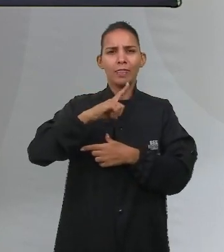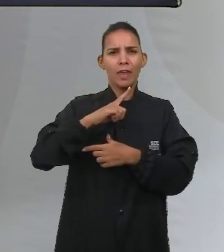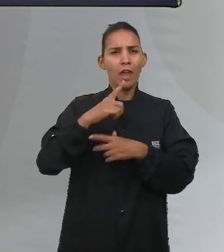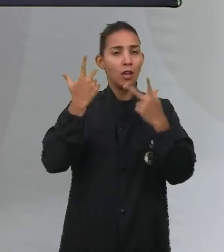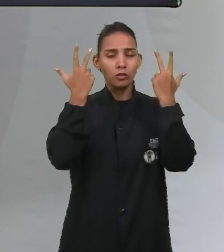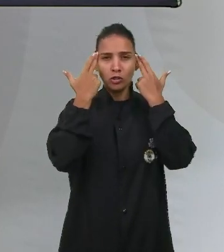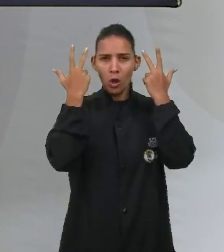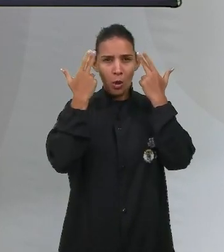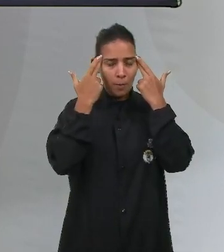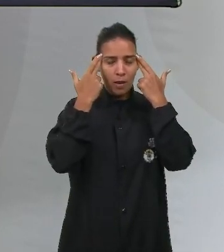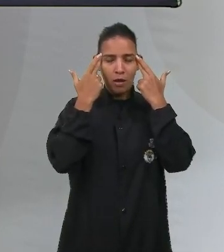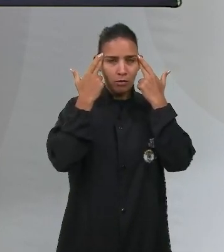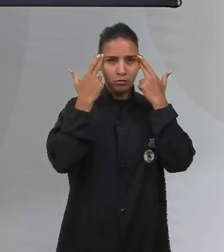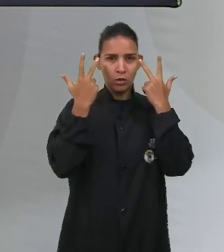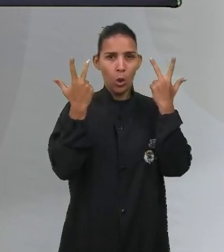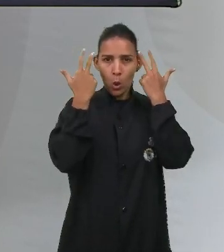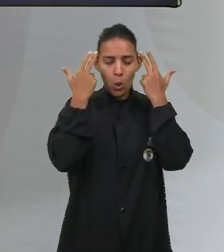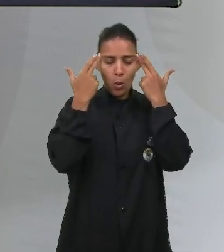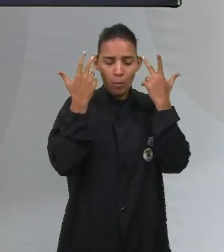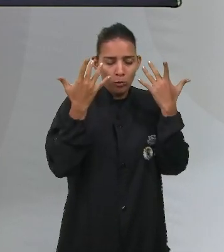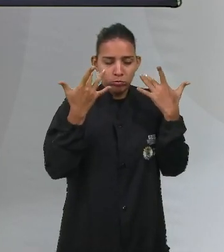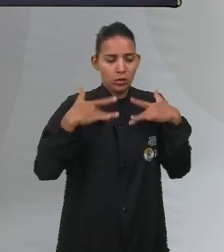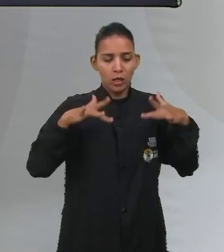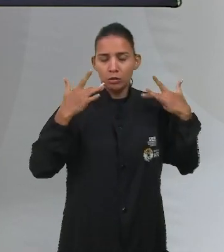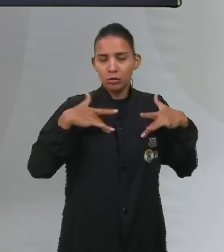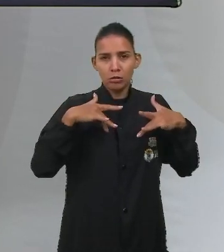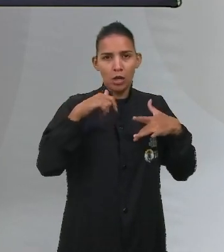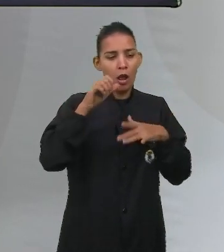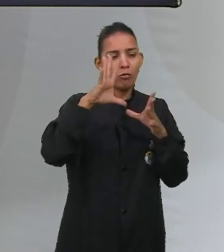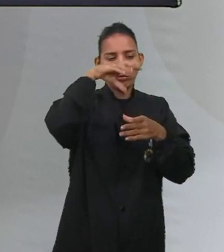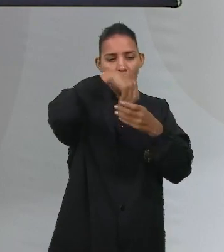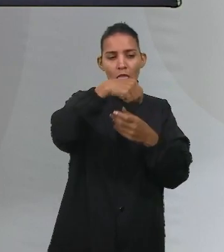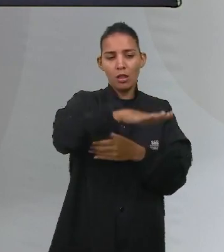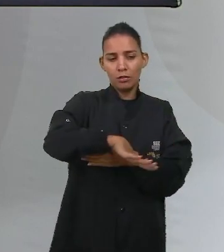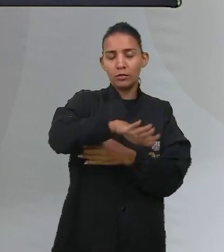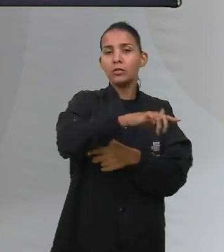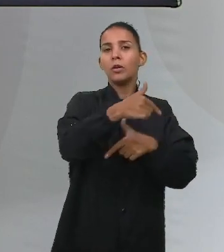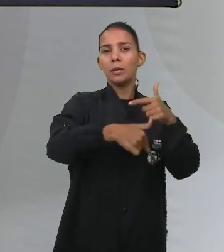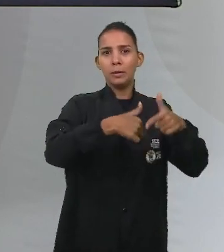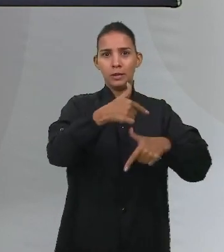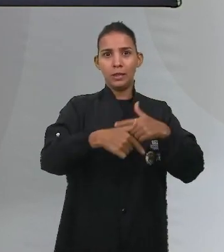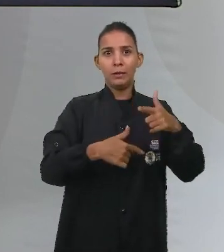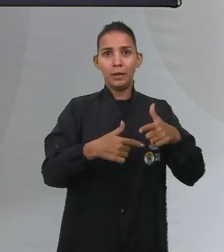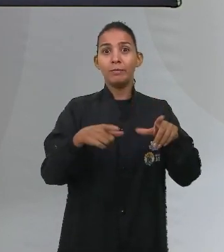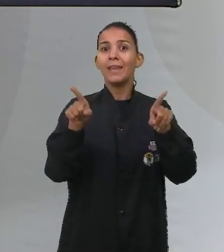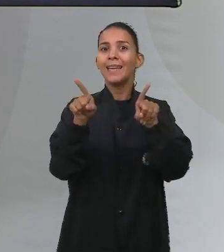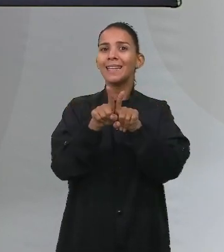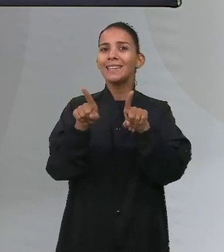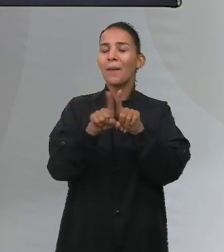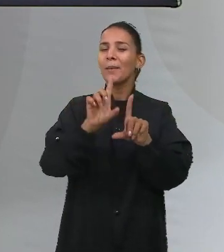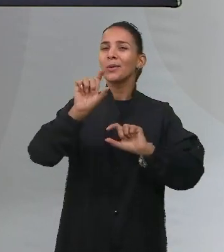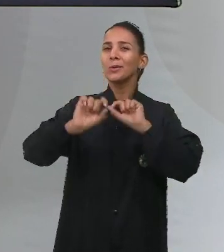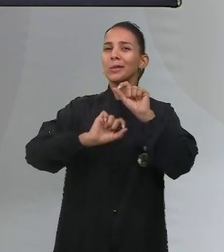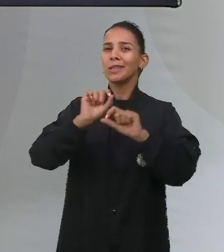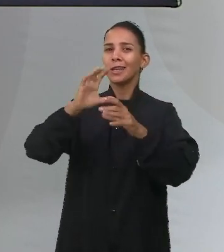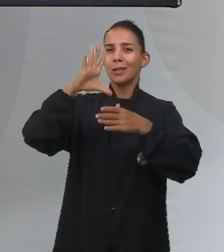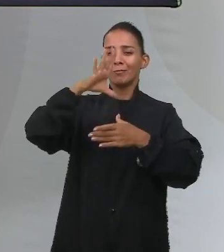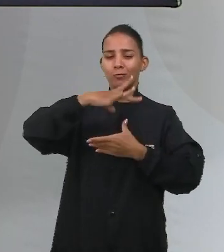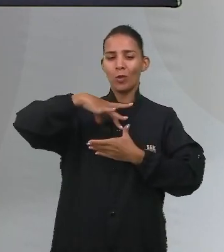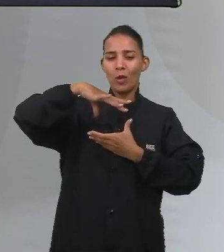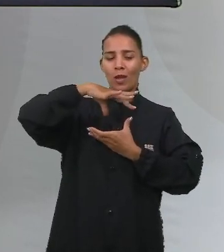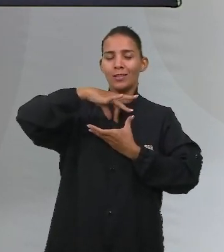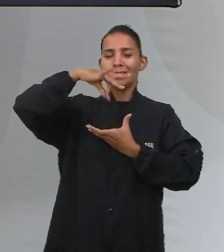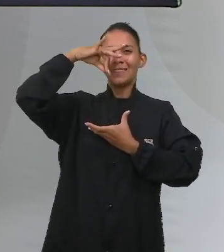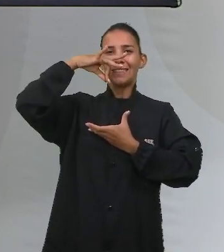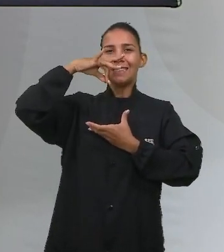algo absolutamente natural, ainda acrescento o espírito de liderança, que também